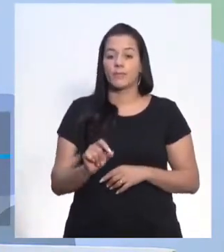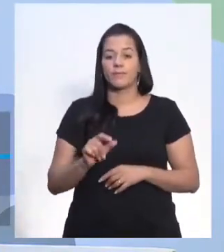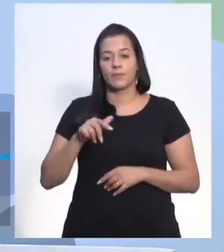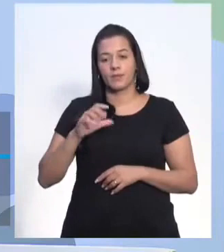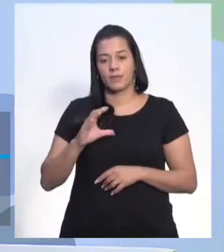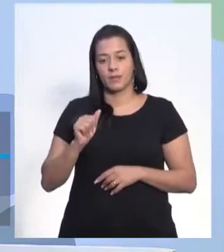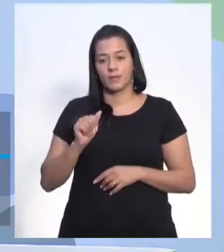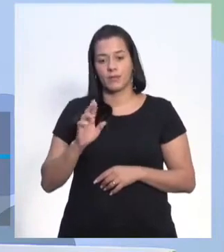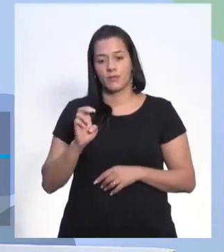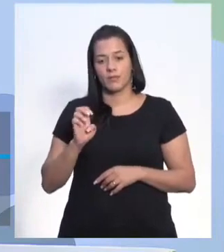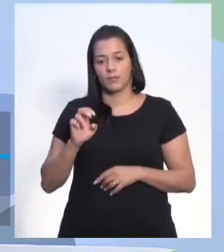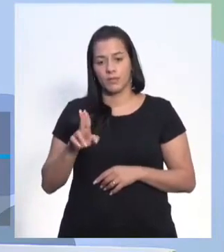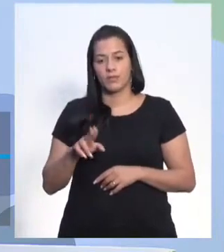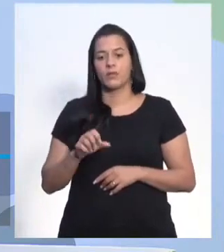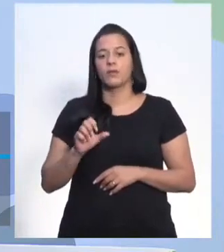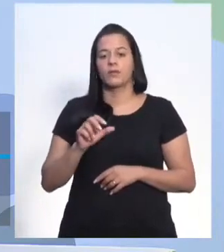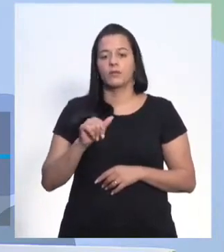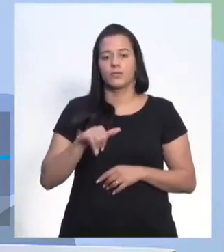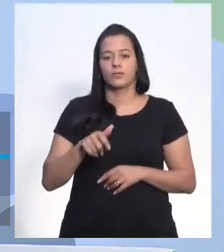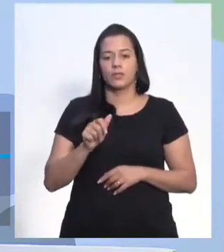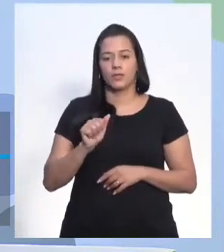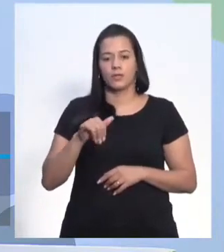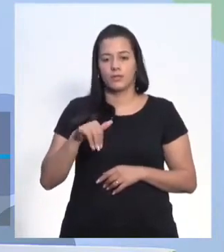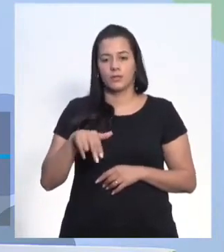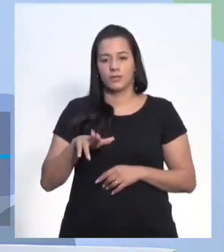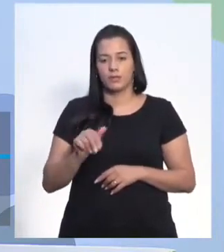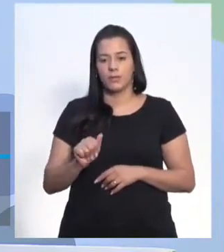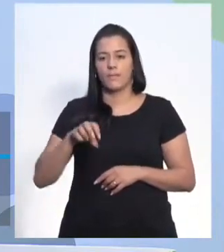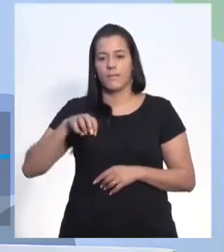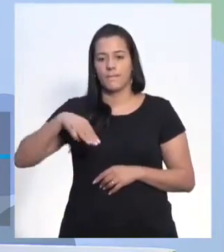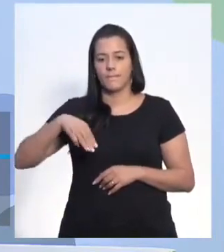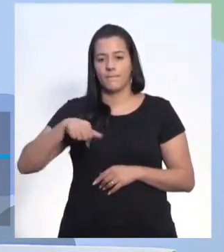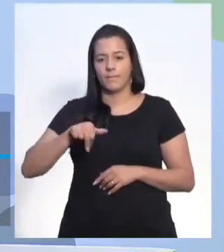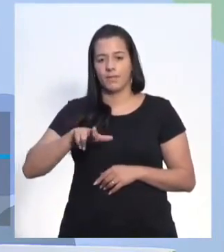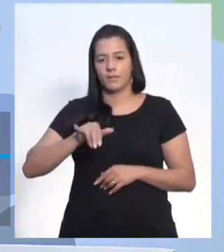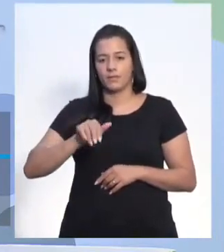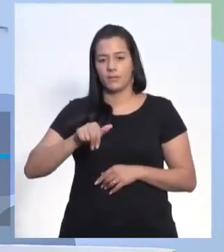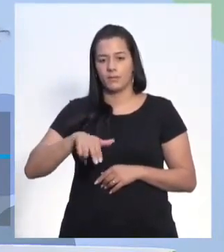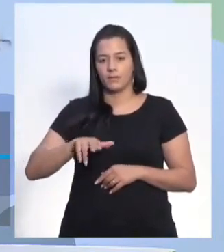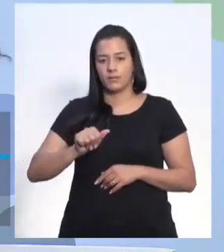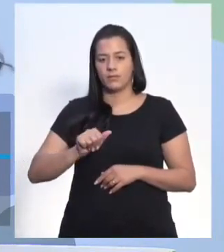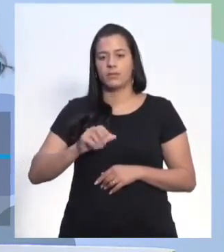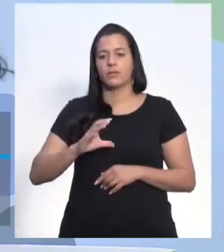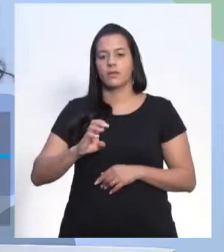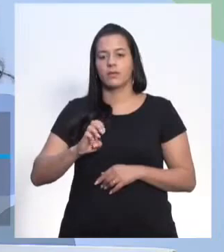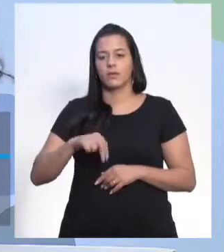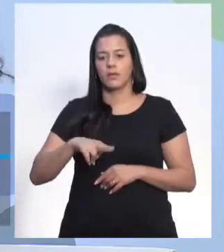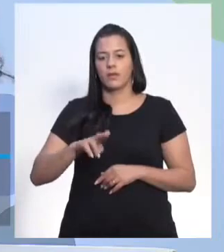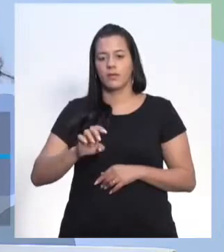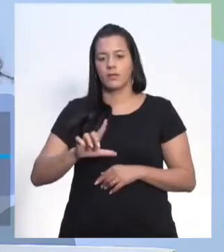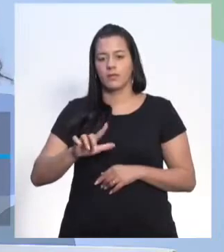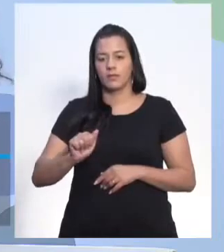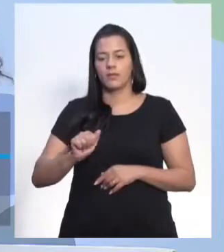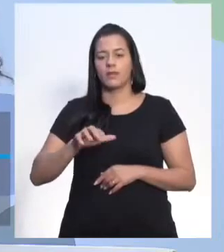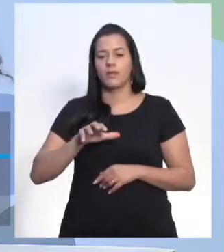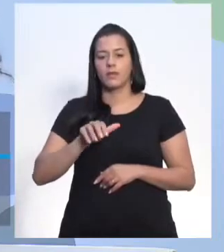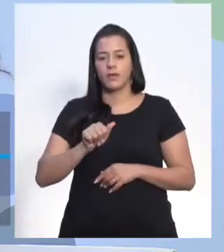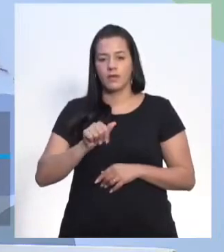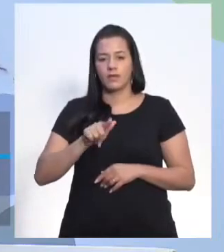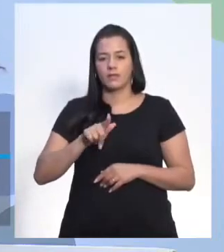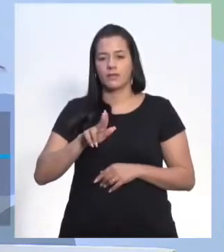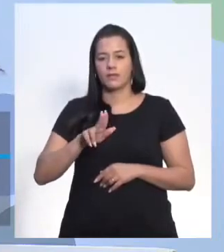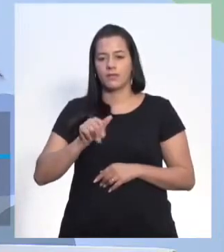Cauê, Gabriel, Jaina, Guilherme, Mariana, Kellen, Arthur, Kevin, Ágata,